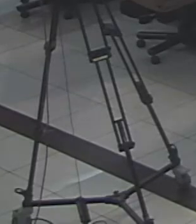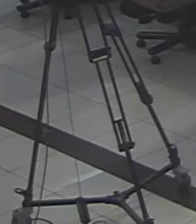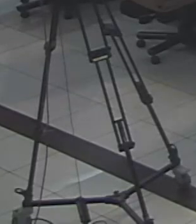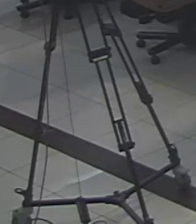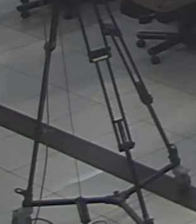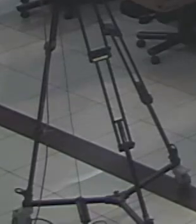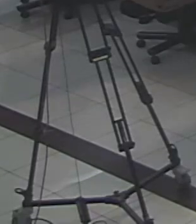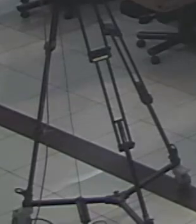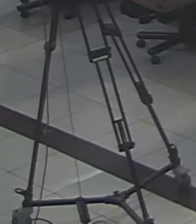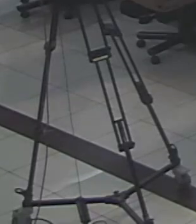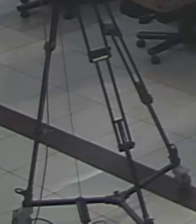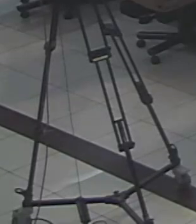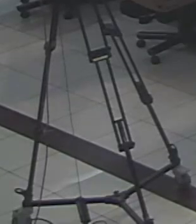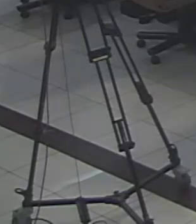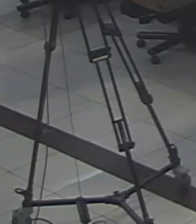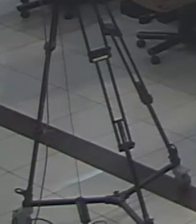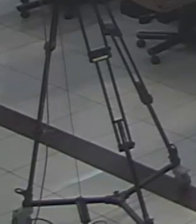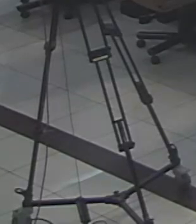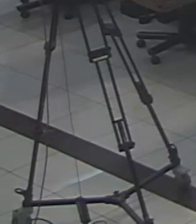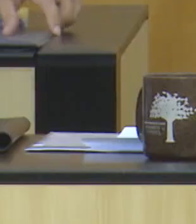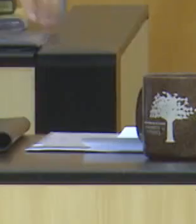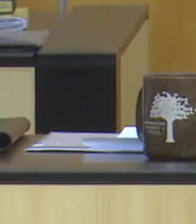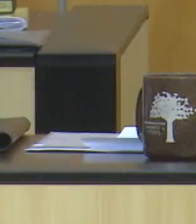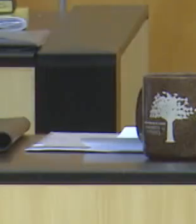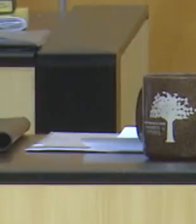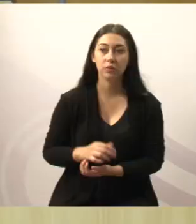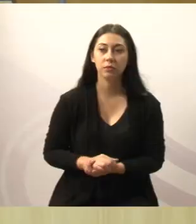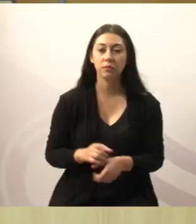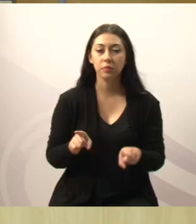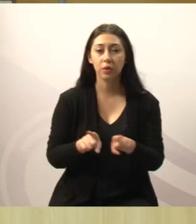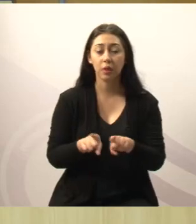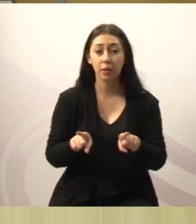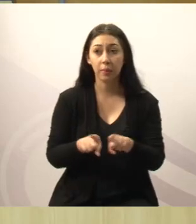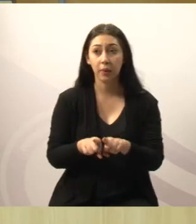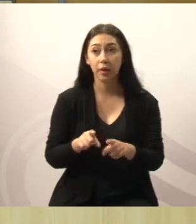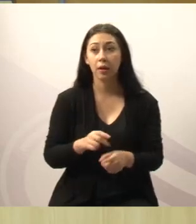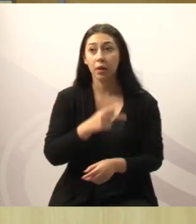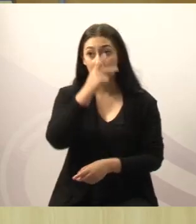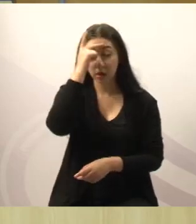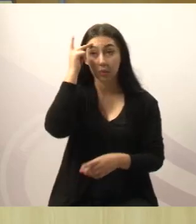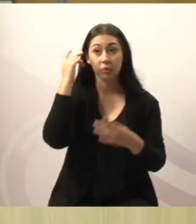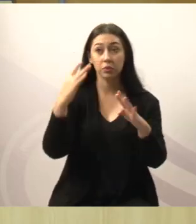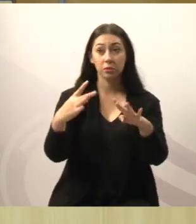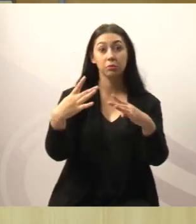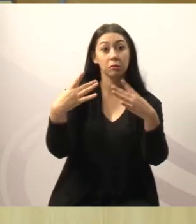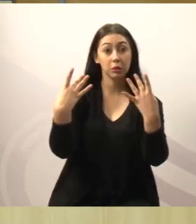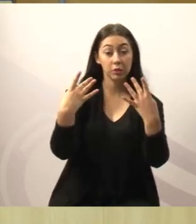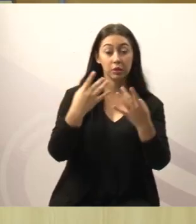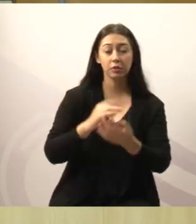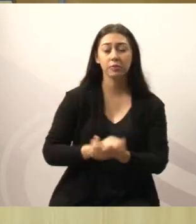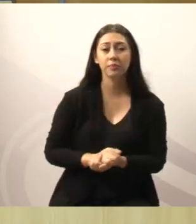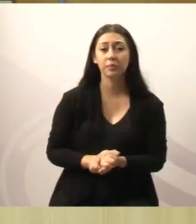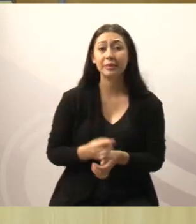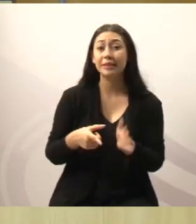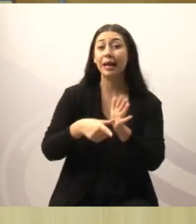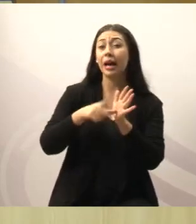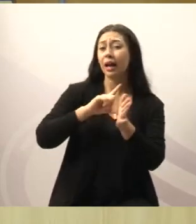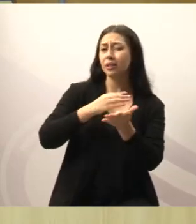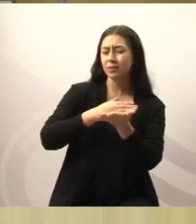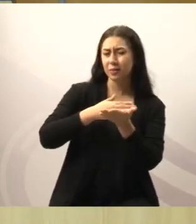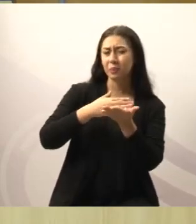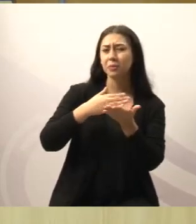Senhoras vereadoras, senhores vereadores, público que nos assiste, antes de propriamente darmos